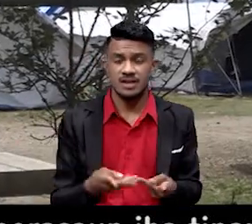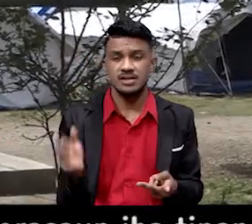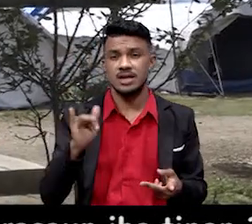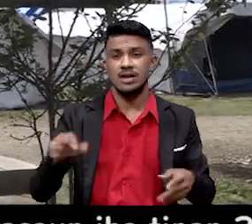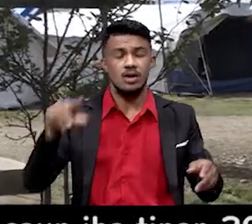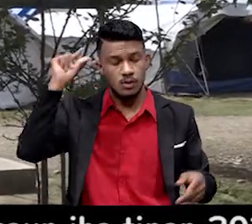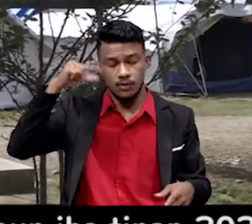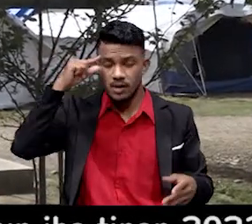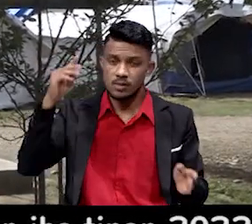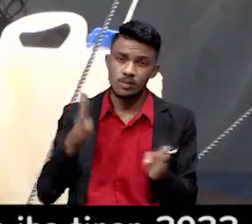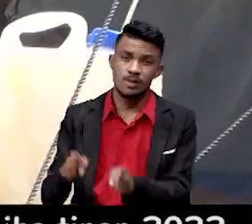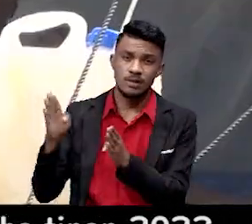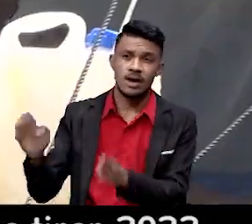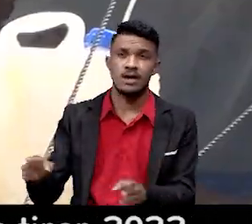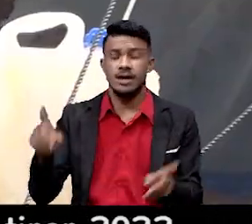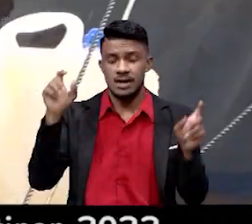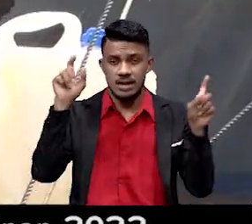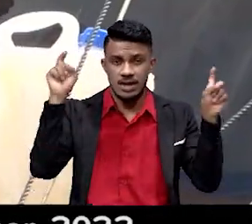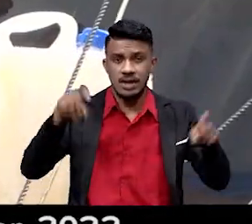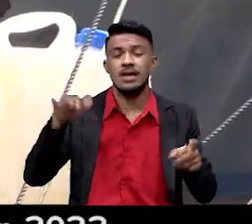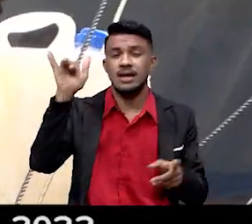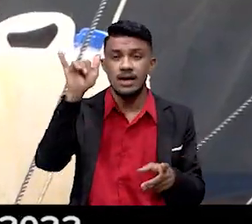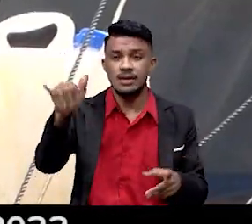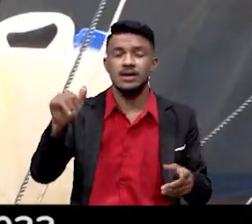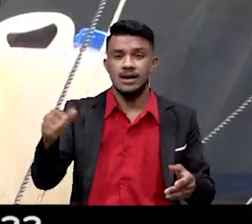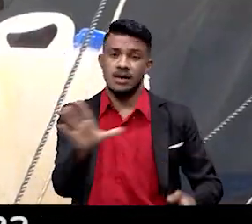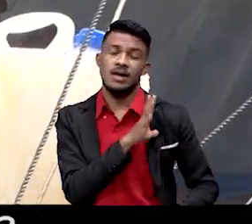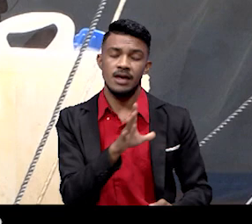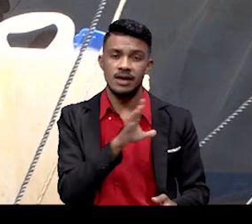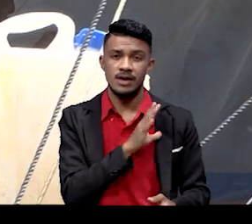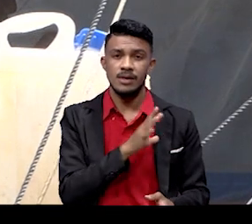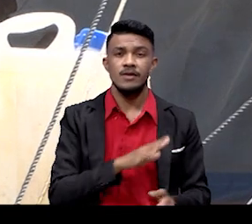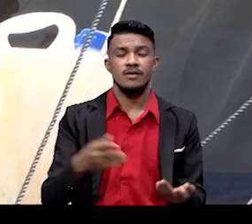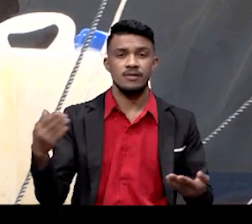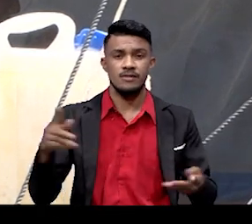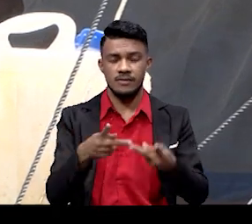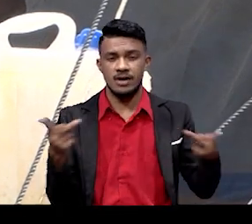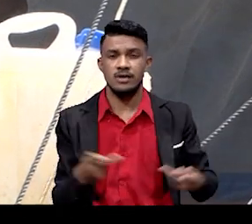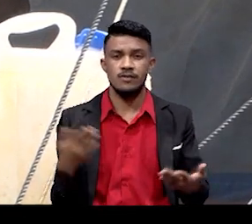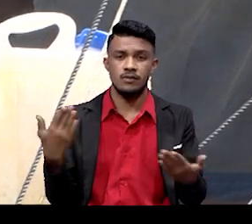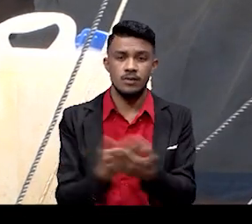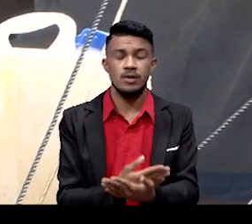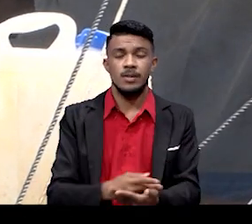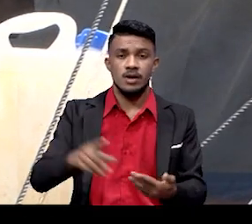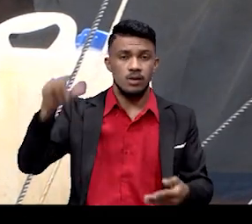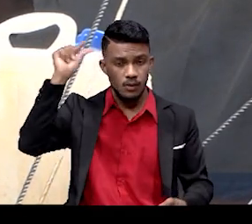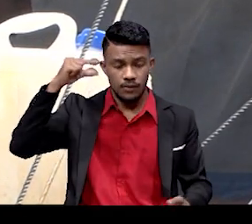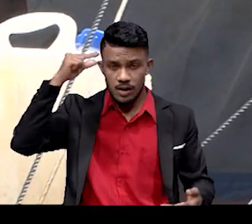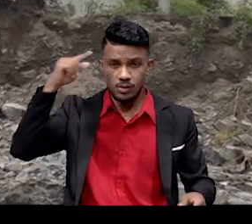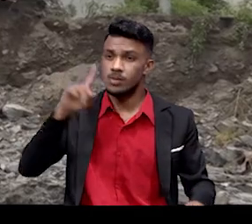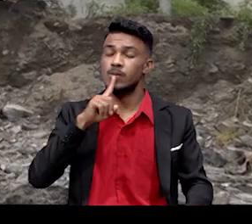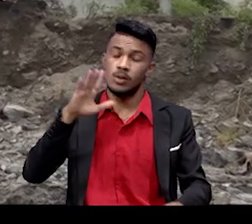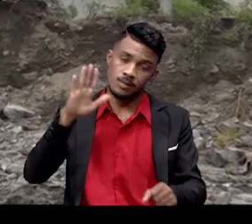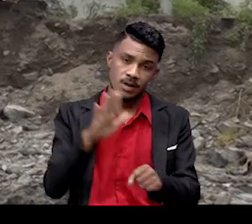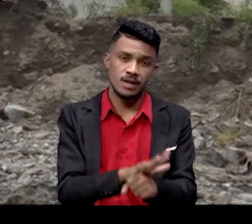governo prepara provisório ho di hein bairu fong, nebe governo promete atu halo construção uma ba vítima